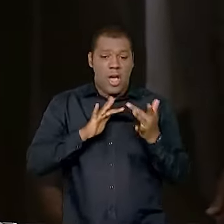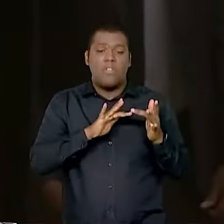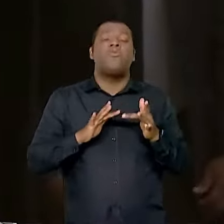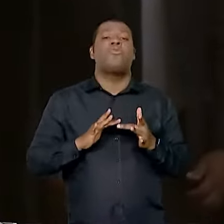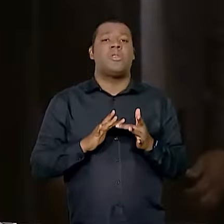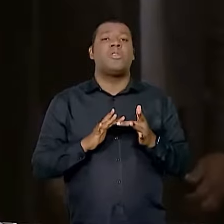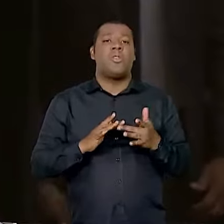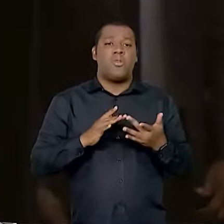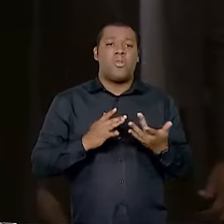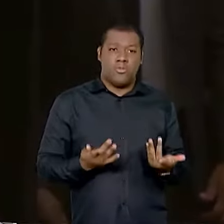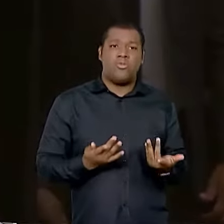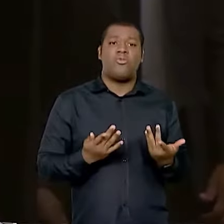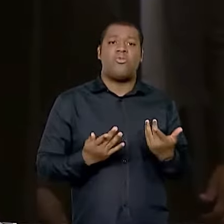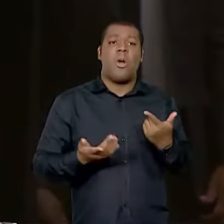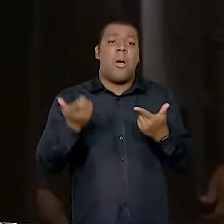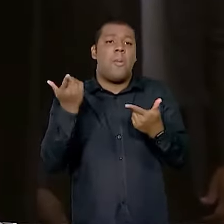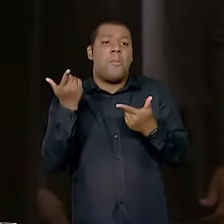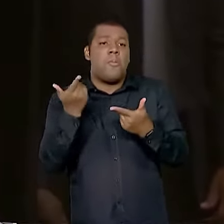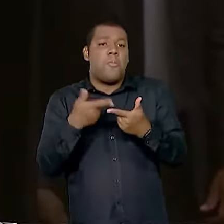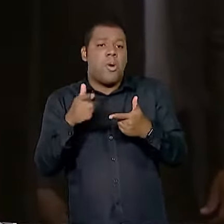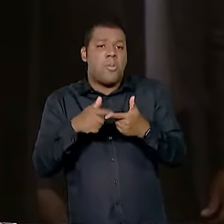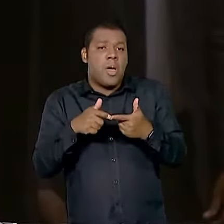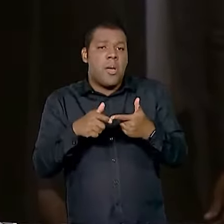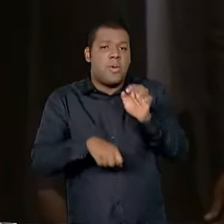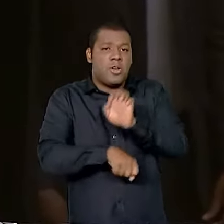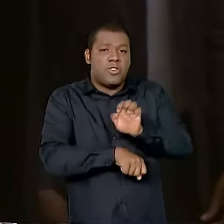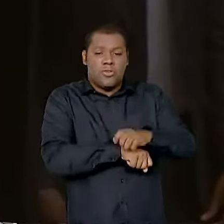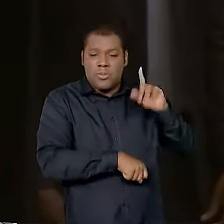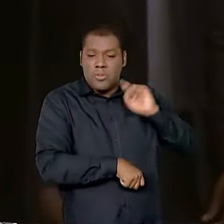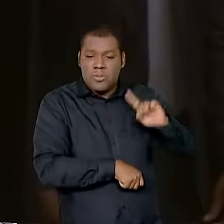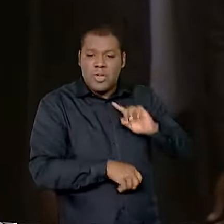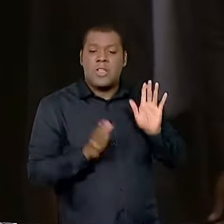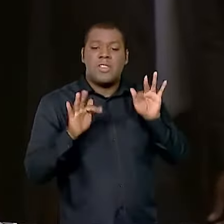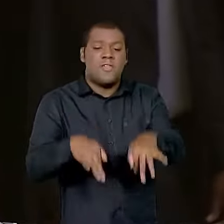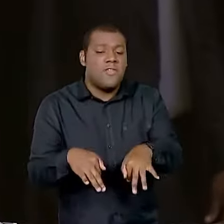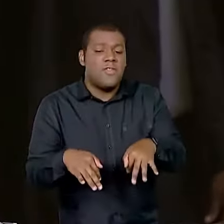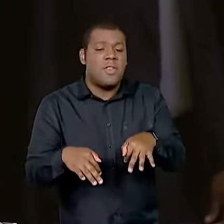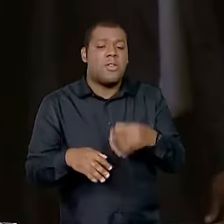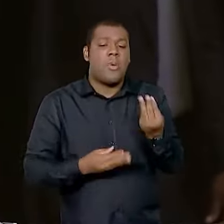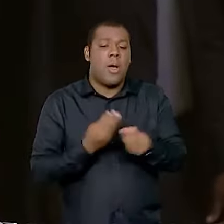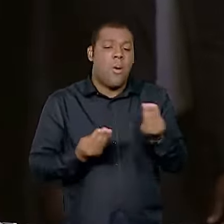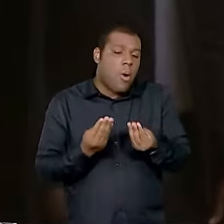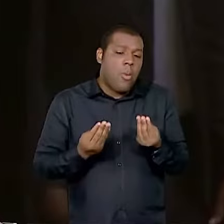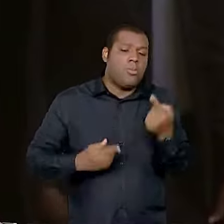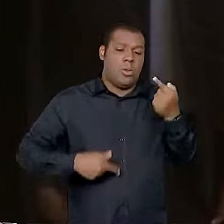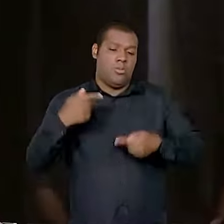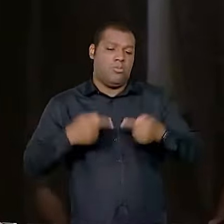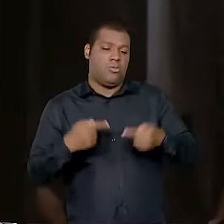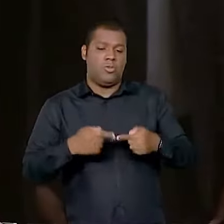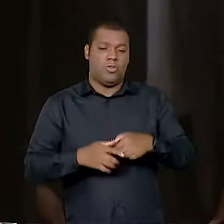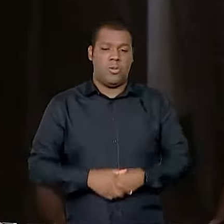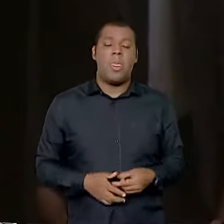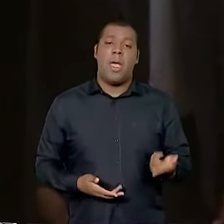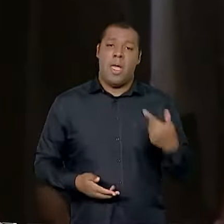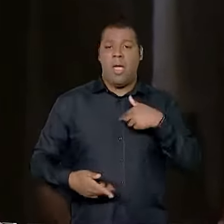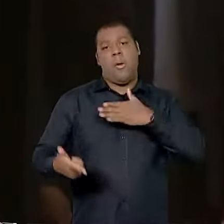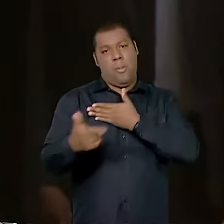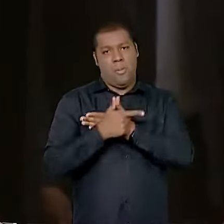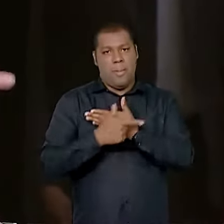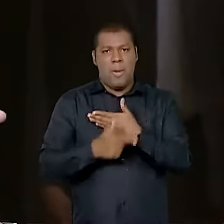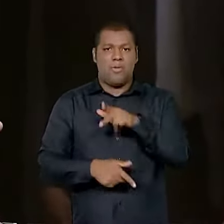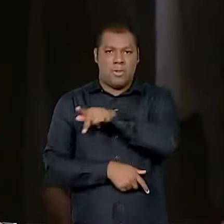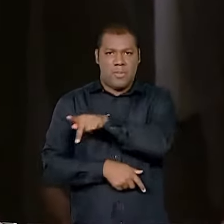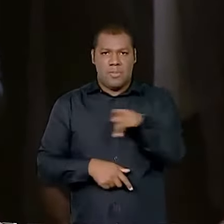resolver os problemas de Minas Gerais e do Brasil. E, obviamente, aqui é minha condição de presidente do Senado, ao saudar